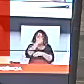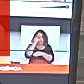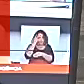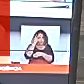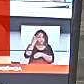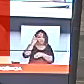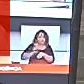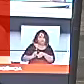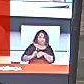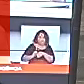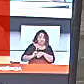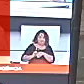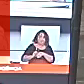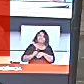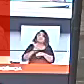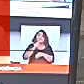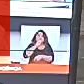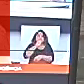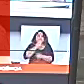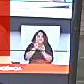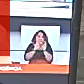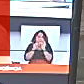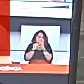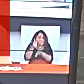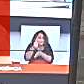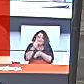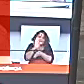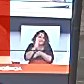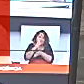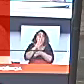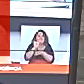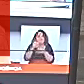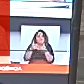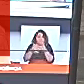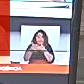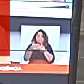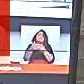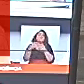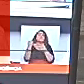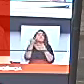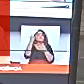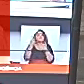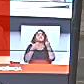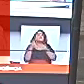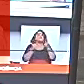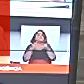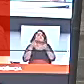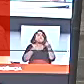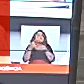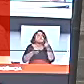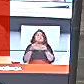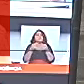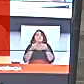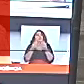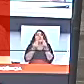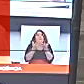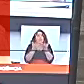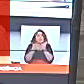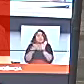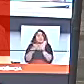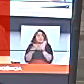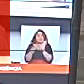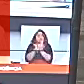COMPED, ele é responsável pelo controle social das políticas da pessoa com deficiência. Então, assim, é um casamento que a